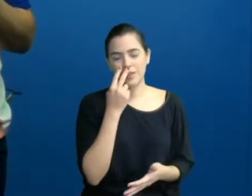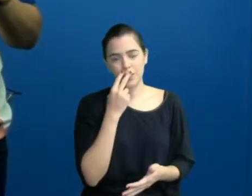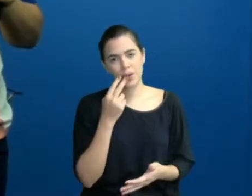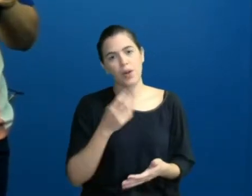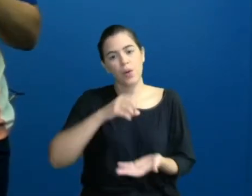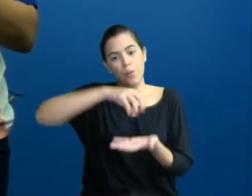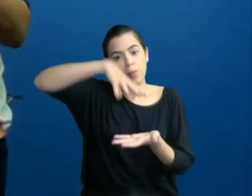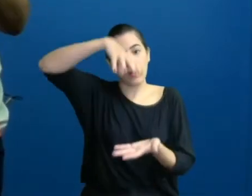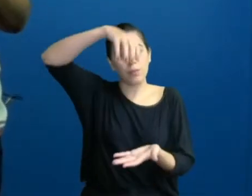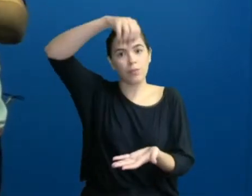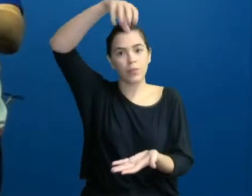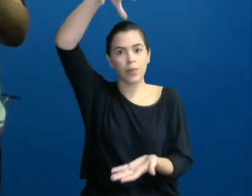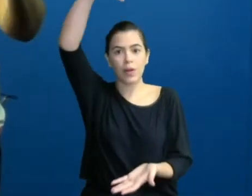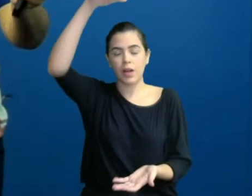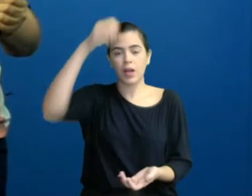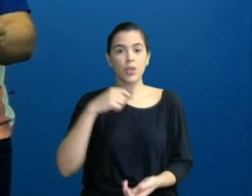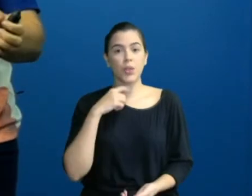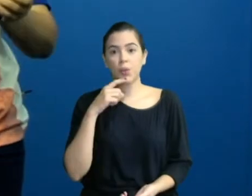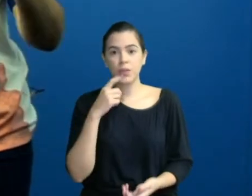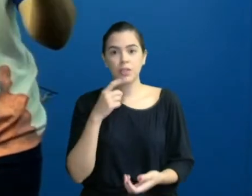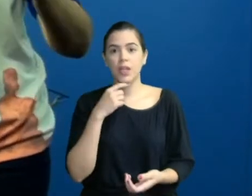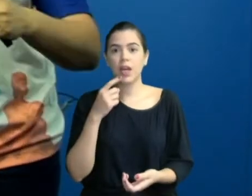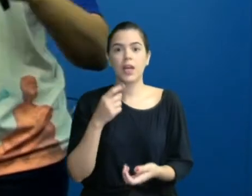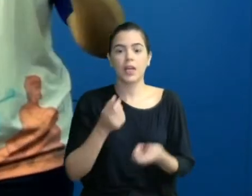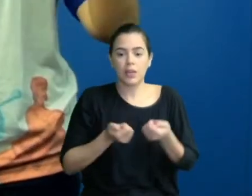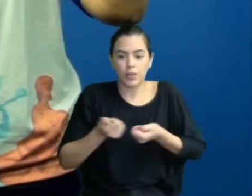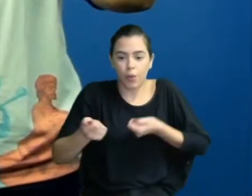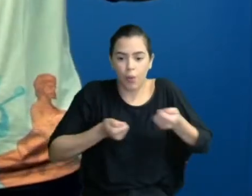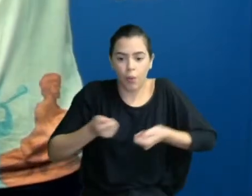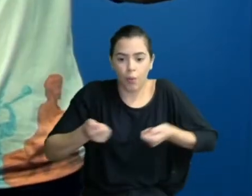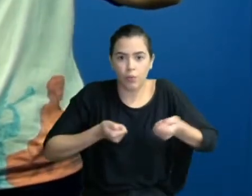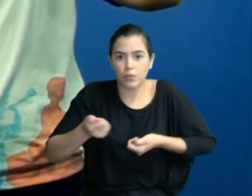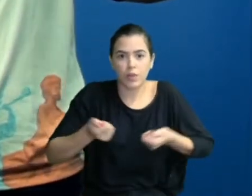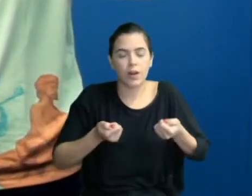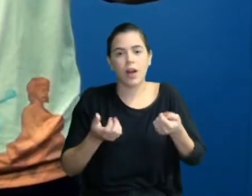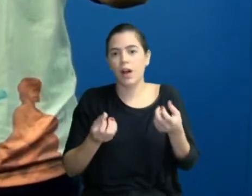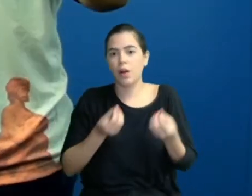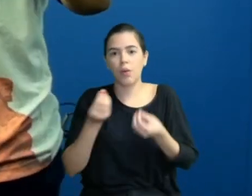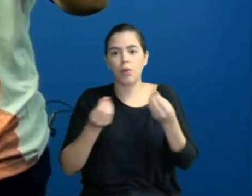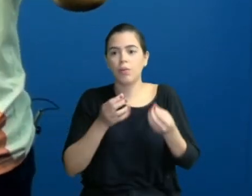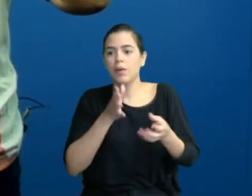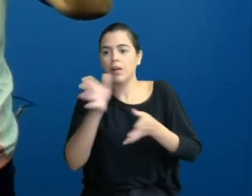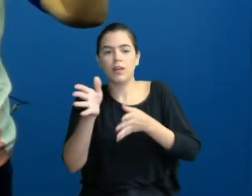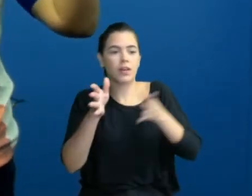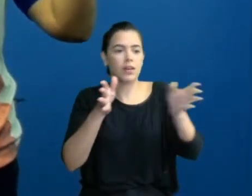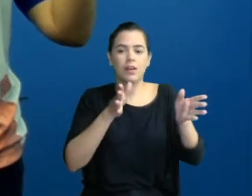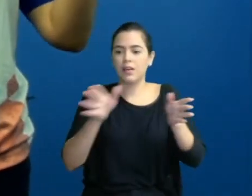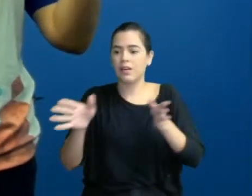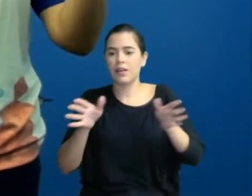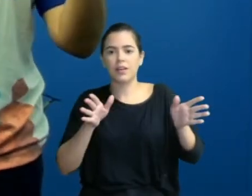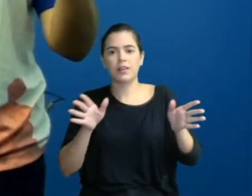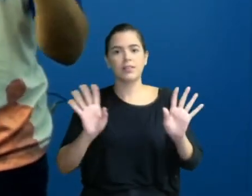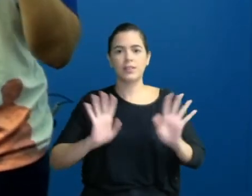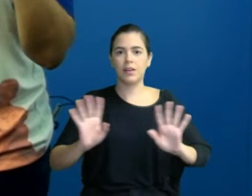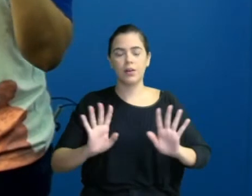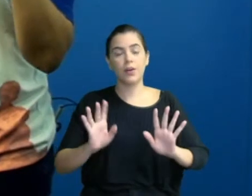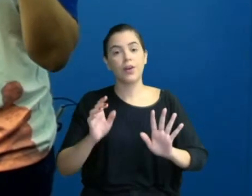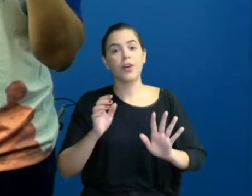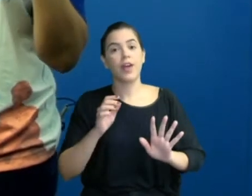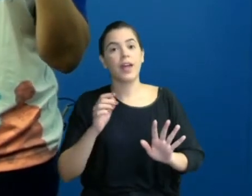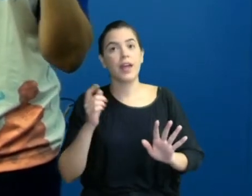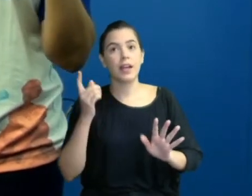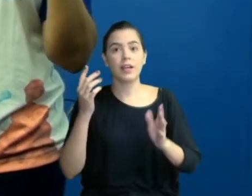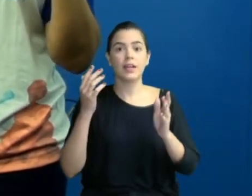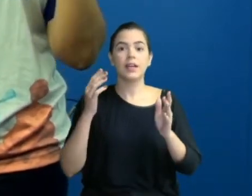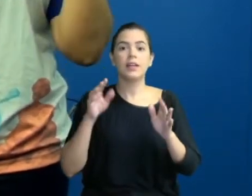controlar muito, né? Porque não tem motor, não tem como você controlar como é que vai, para onde vai o balão. Ele vai depender do ar,